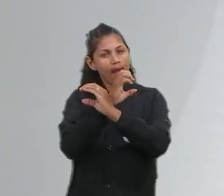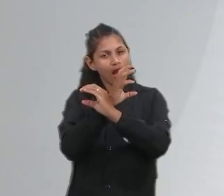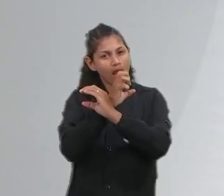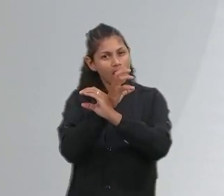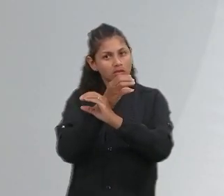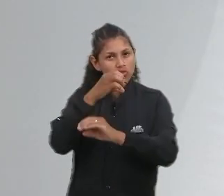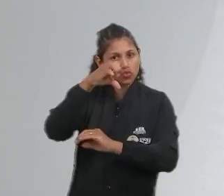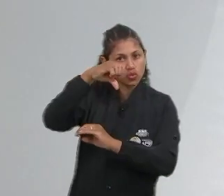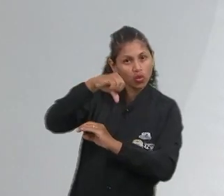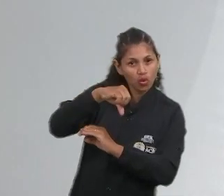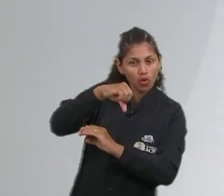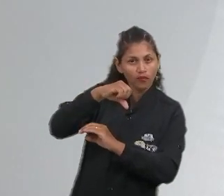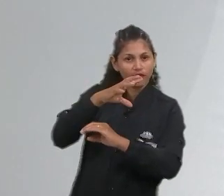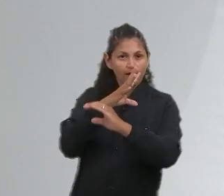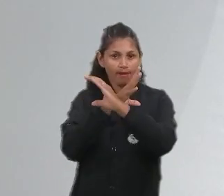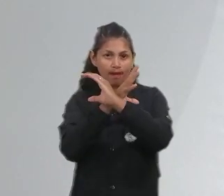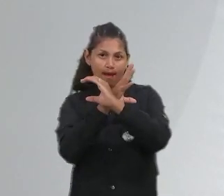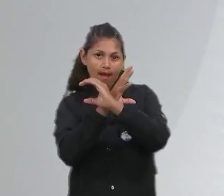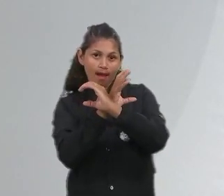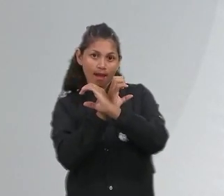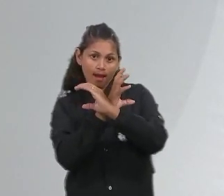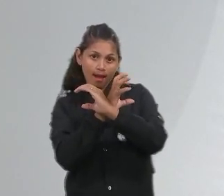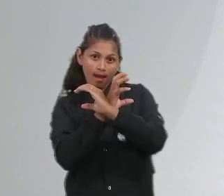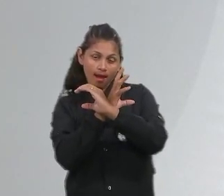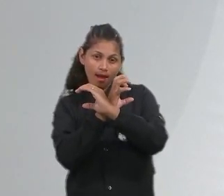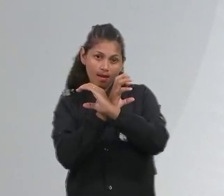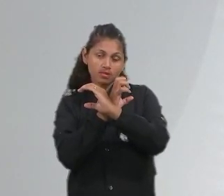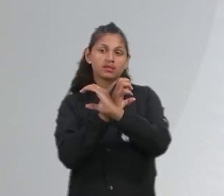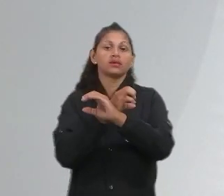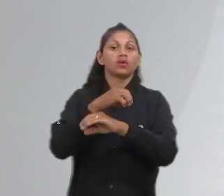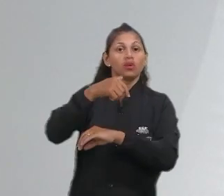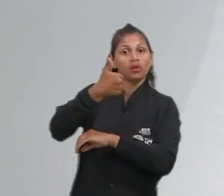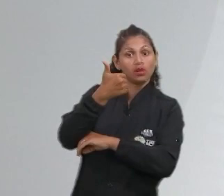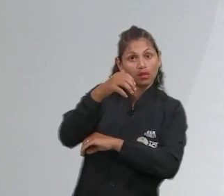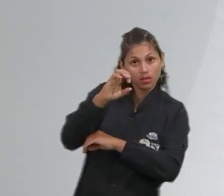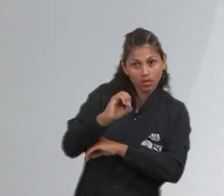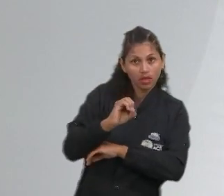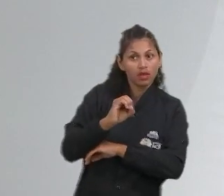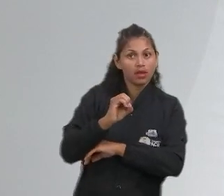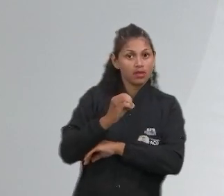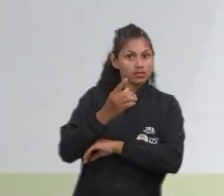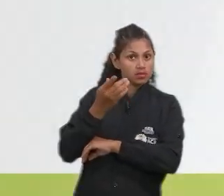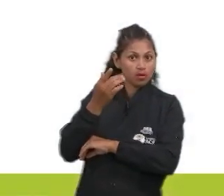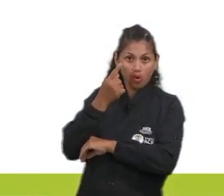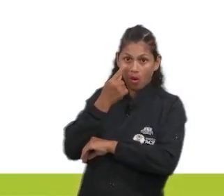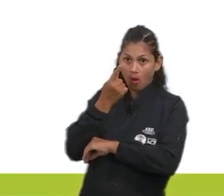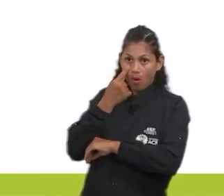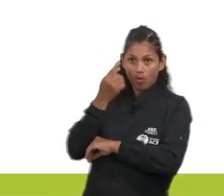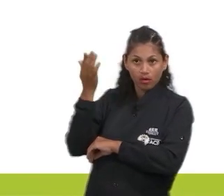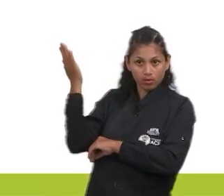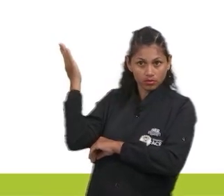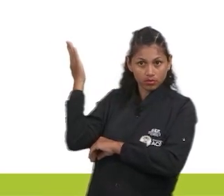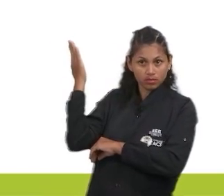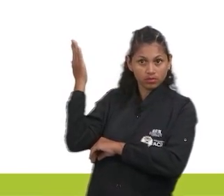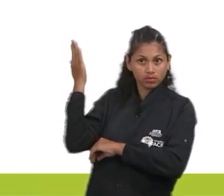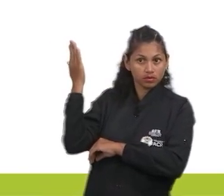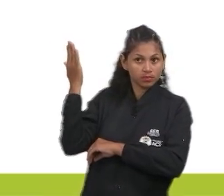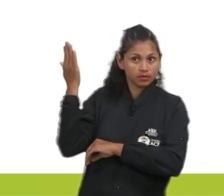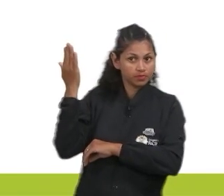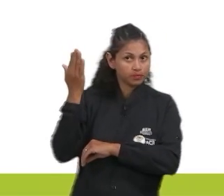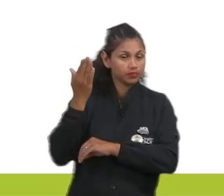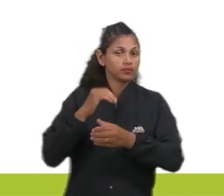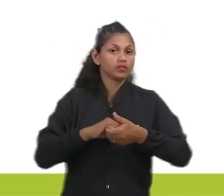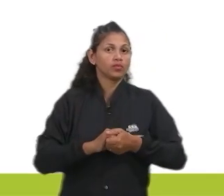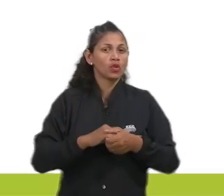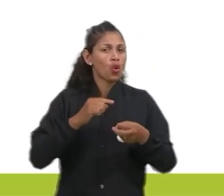diferença, como é que eu vou conseguir diferenciar essas abelhas. Se você observar os dois nomes, tá? Dos dois